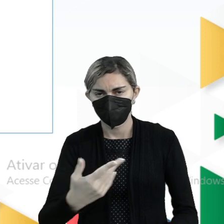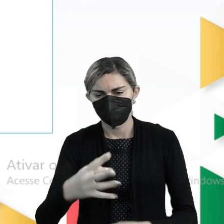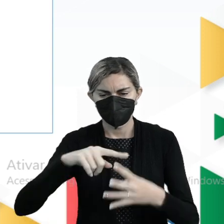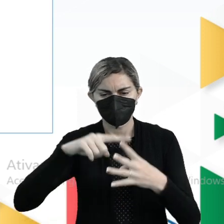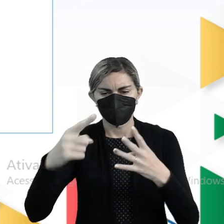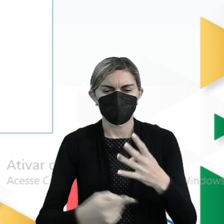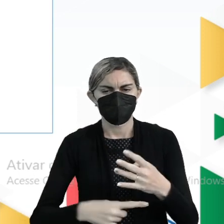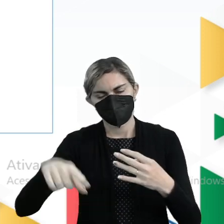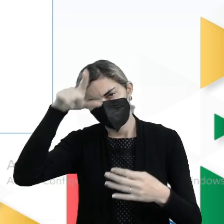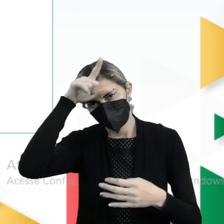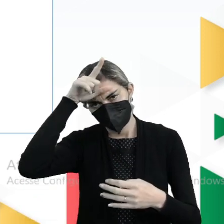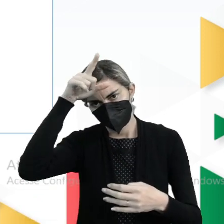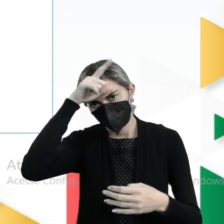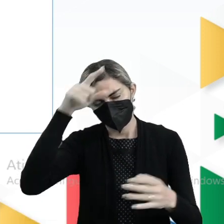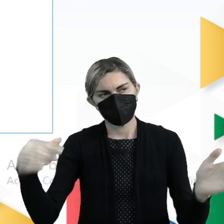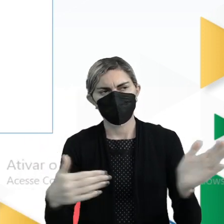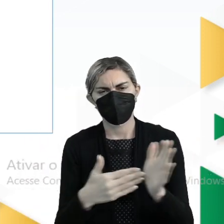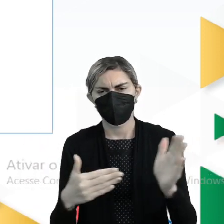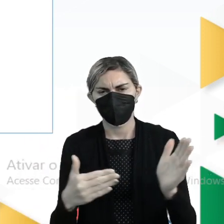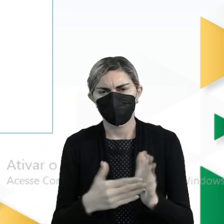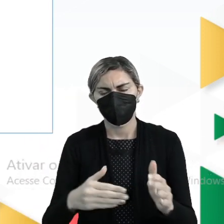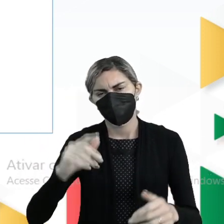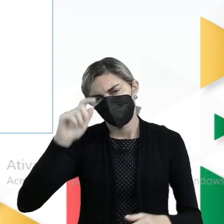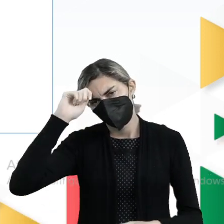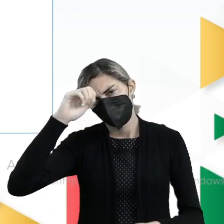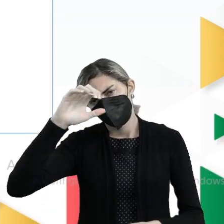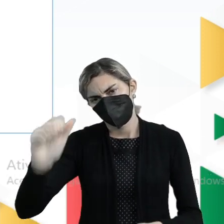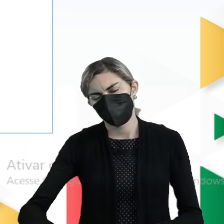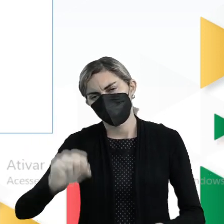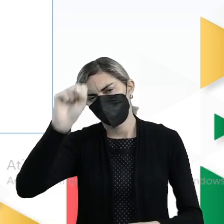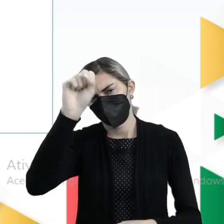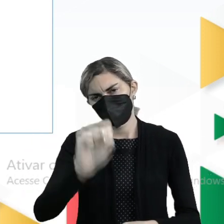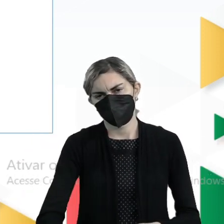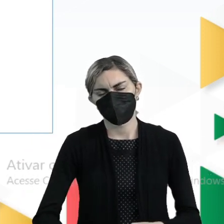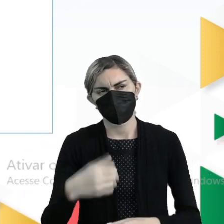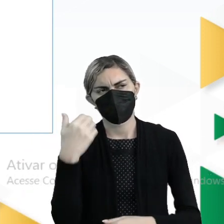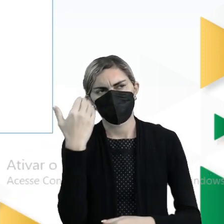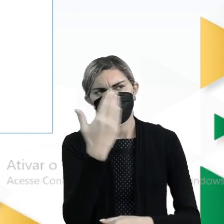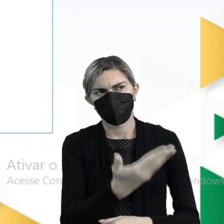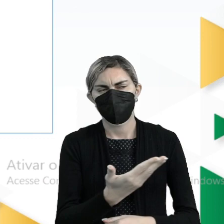4 líderes. E, por último, da África do Sul, o Cyril